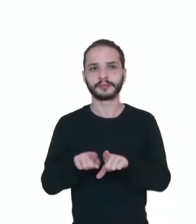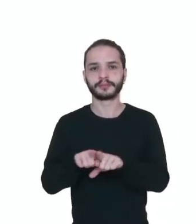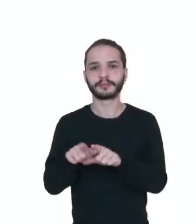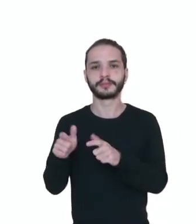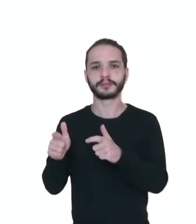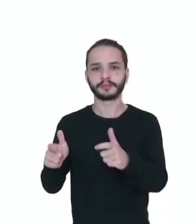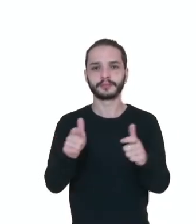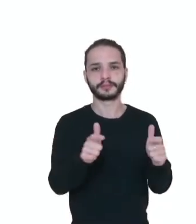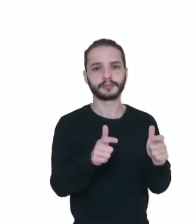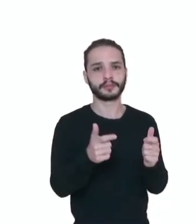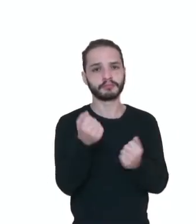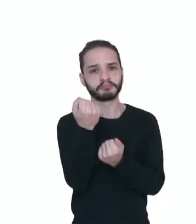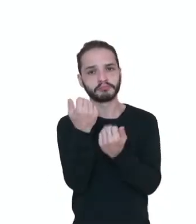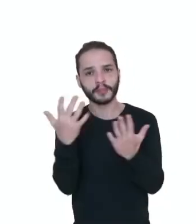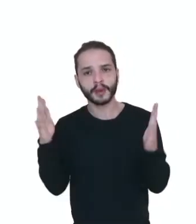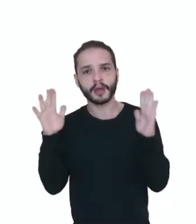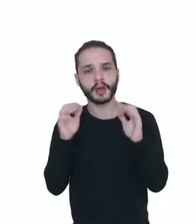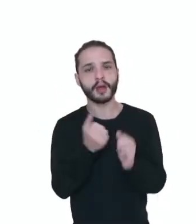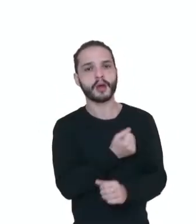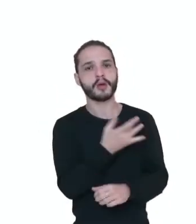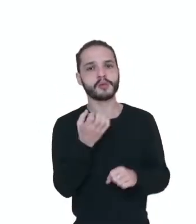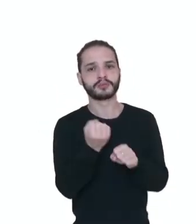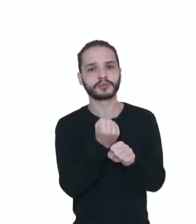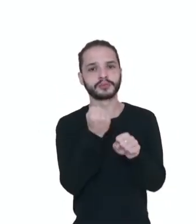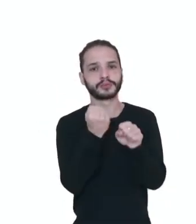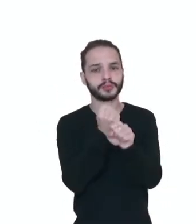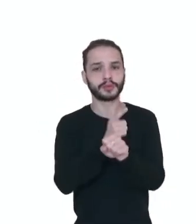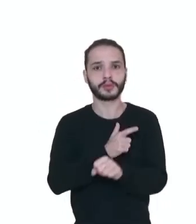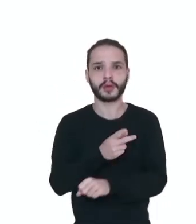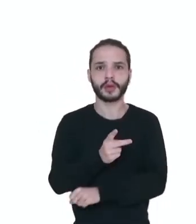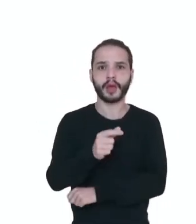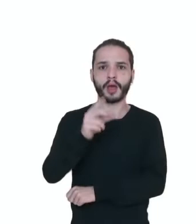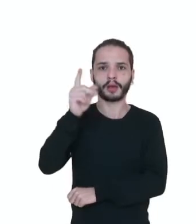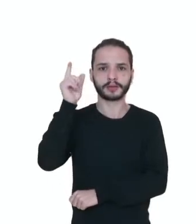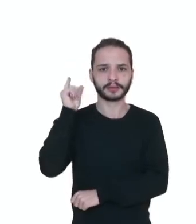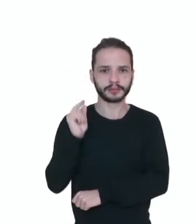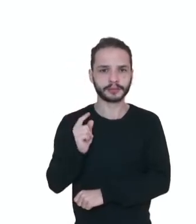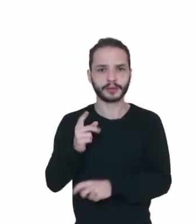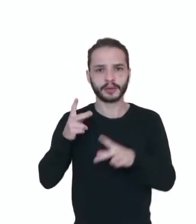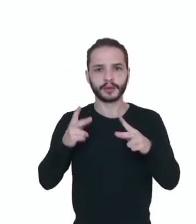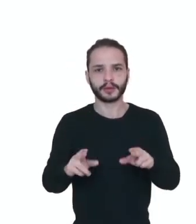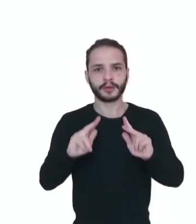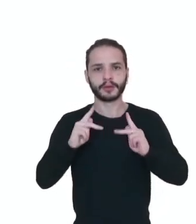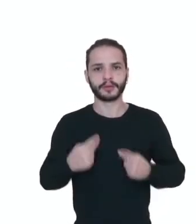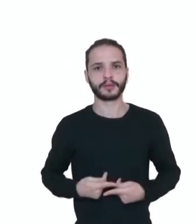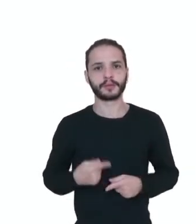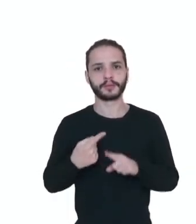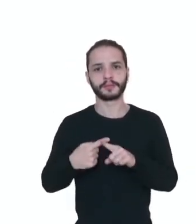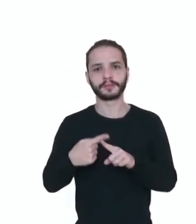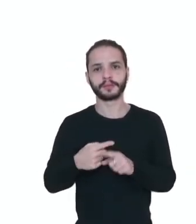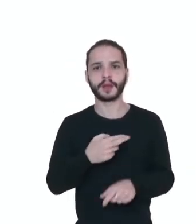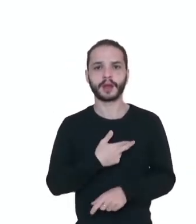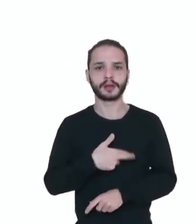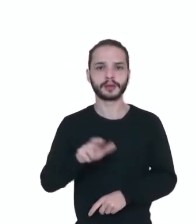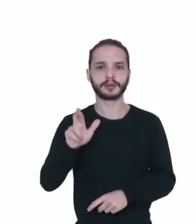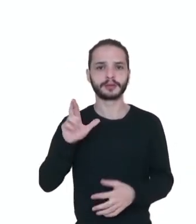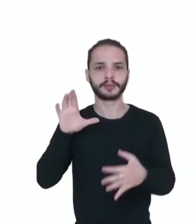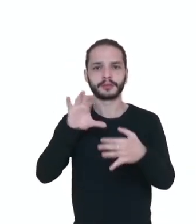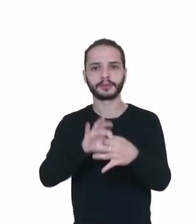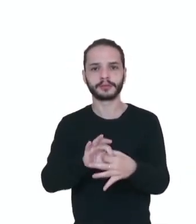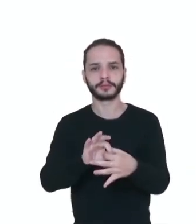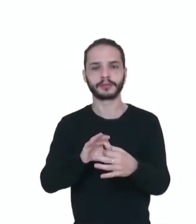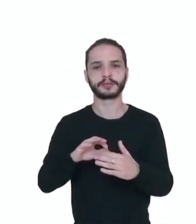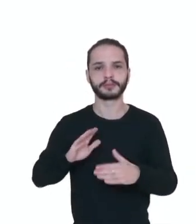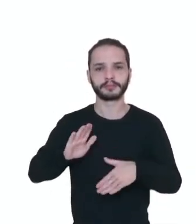naturais e outros construídos. Alguns são tão antigos quanto a humanidade. Isso porque o fenômeno religioso está ligado à origem